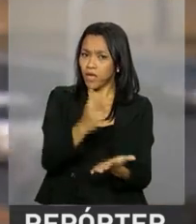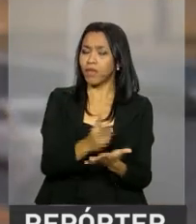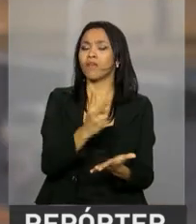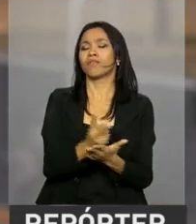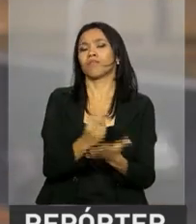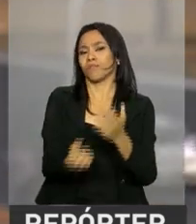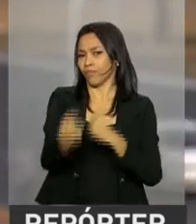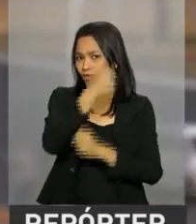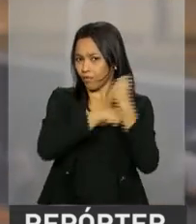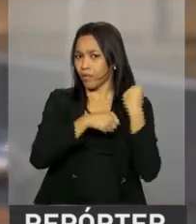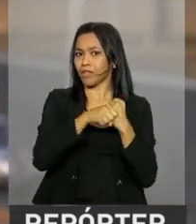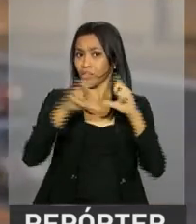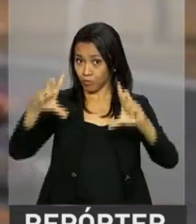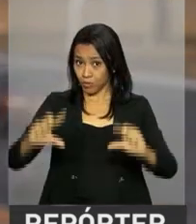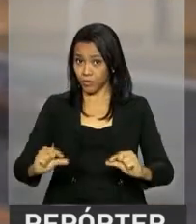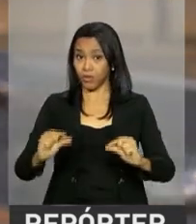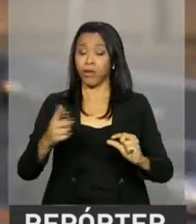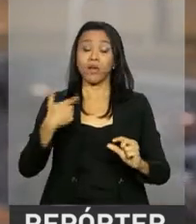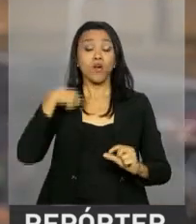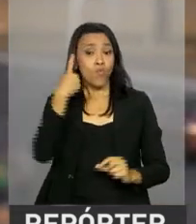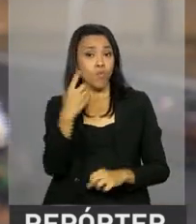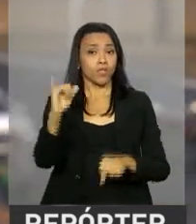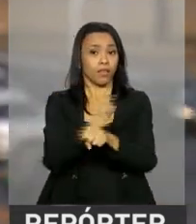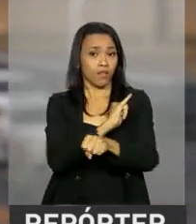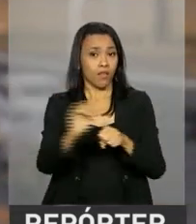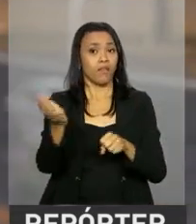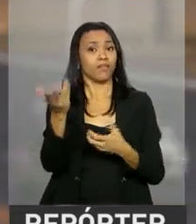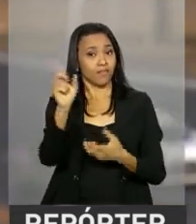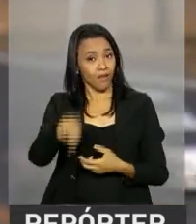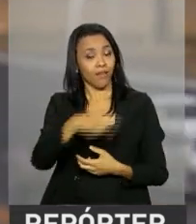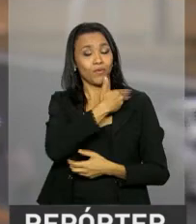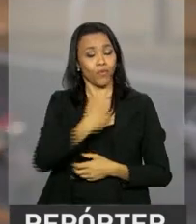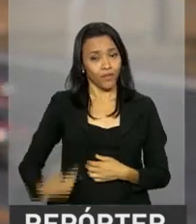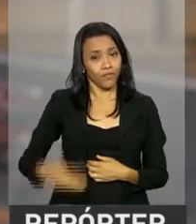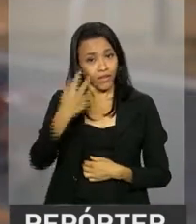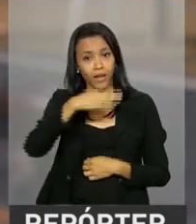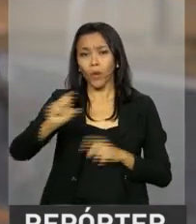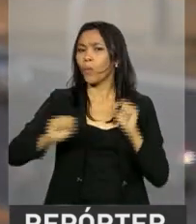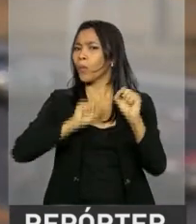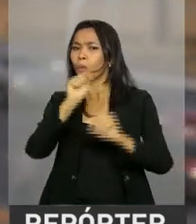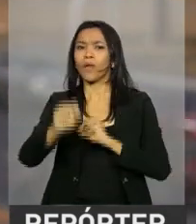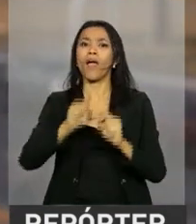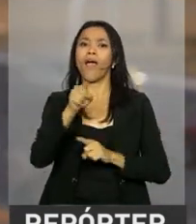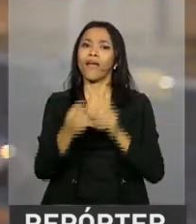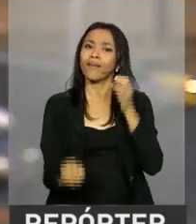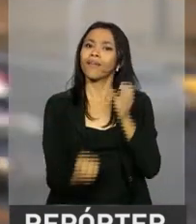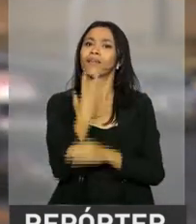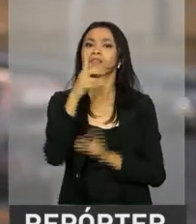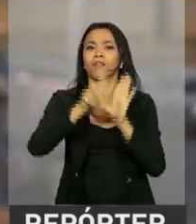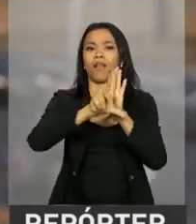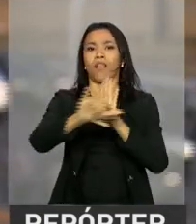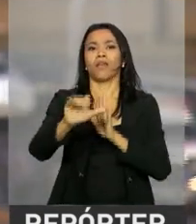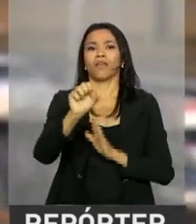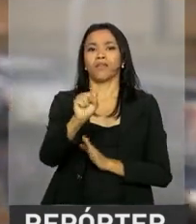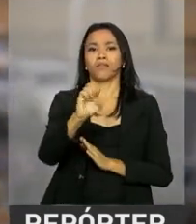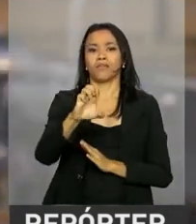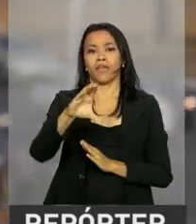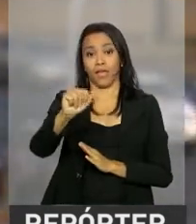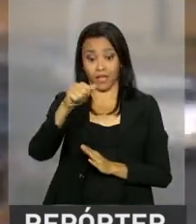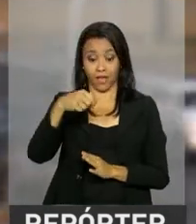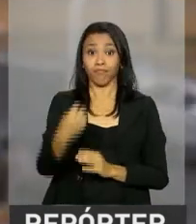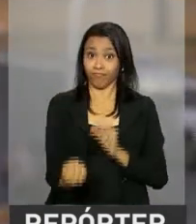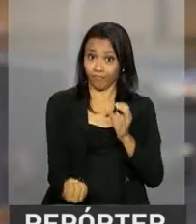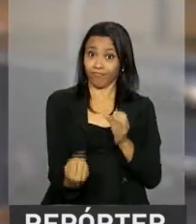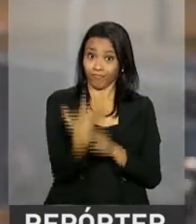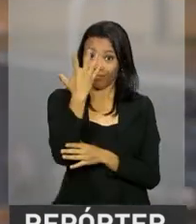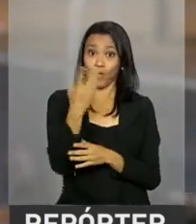do ano passado. Uma das ações do governo federal que contribuiu para esta redução foi a criação da Lei Seca, que completou